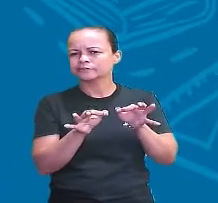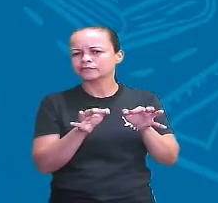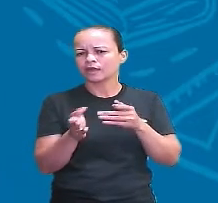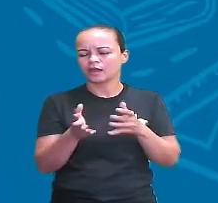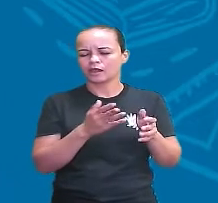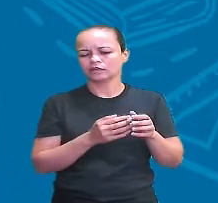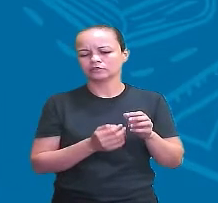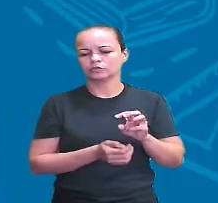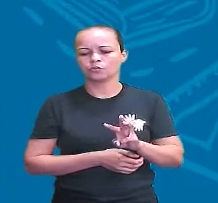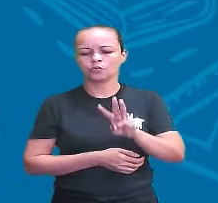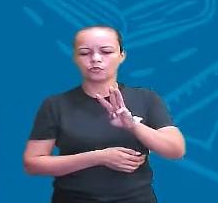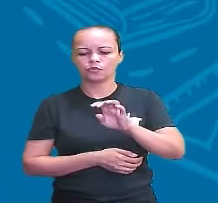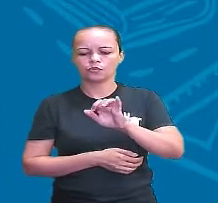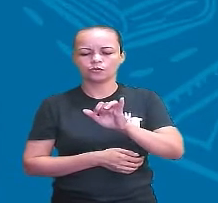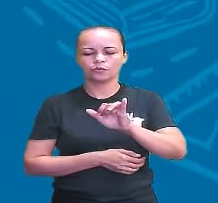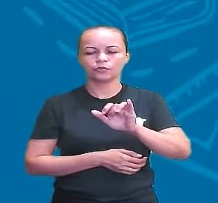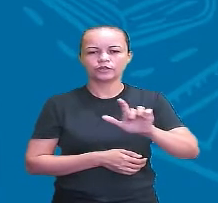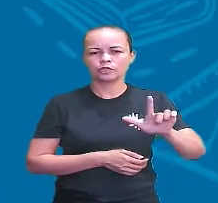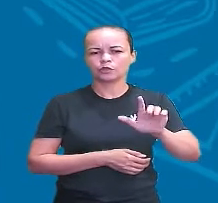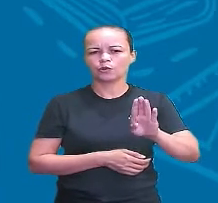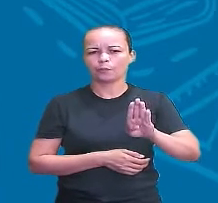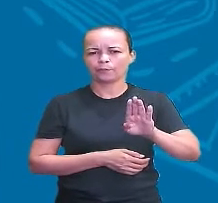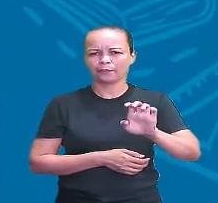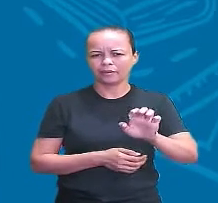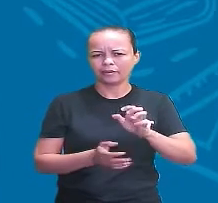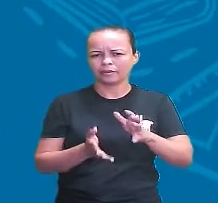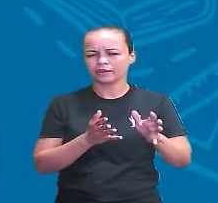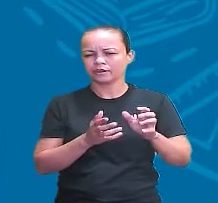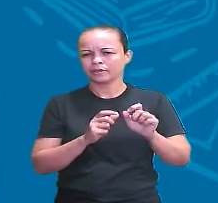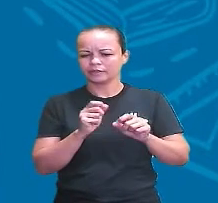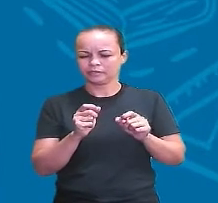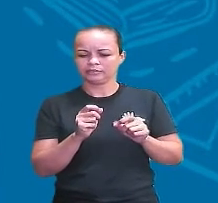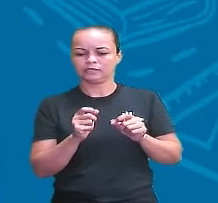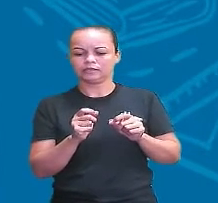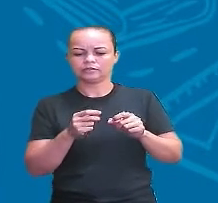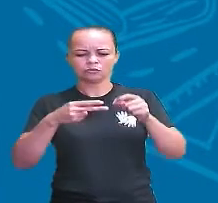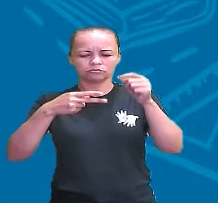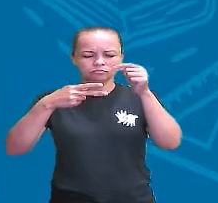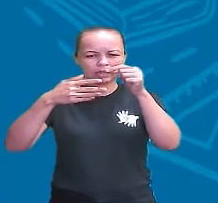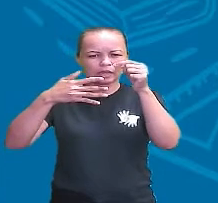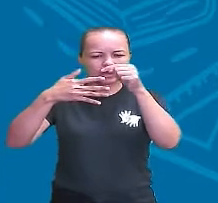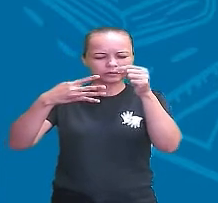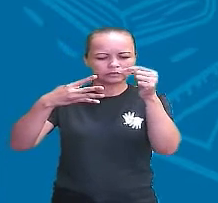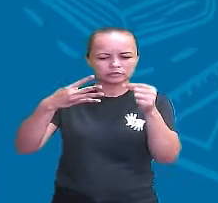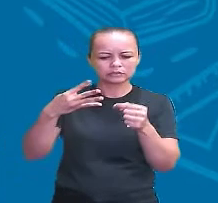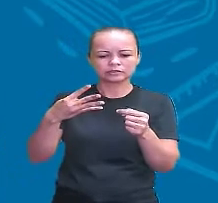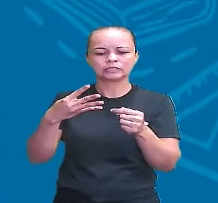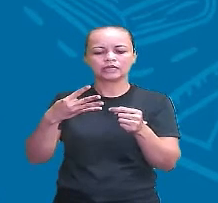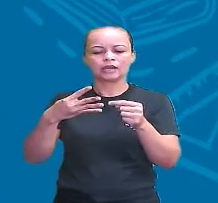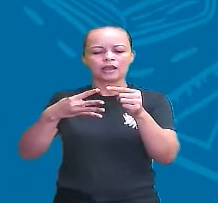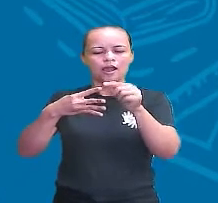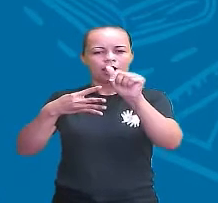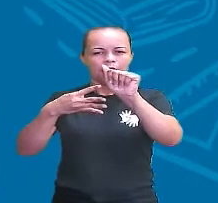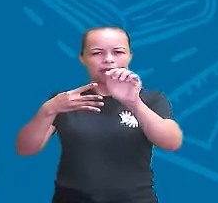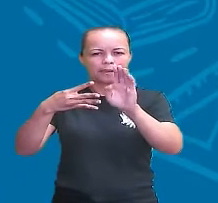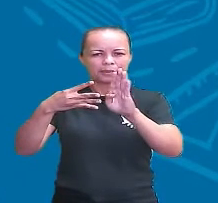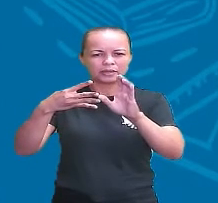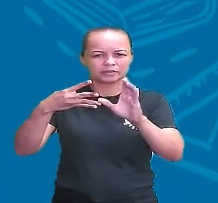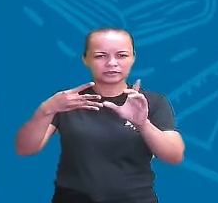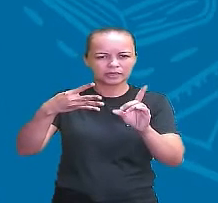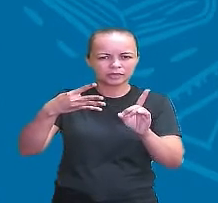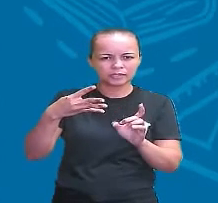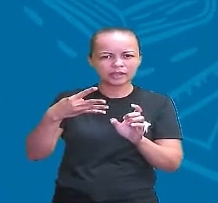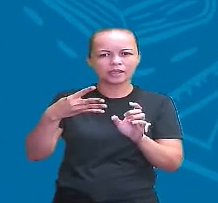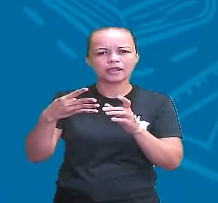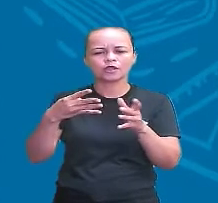be, is going to be, is not going to be ou will not be. E